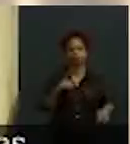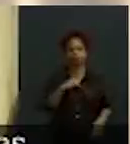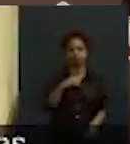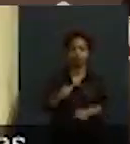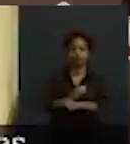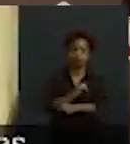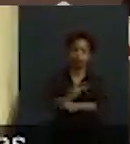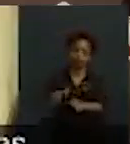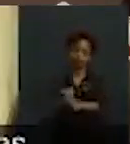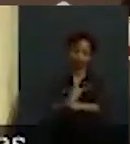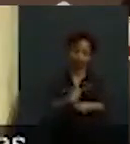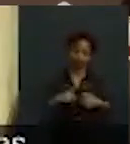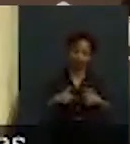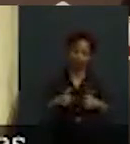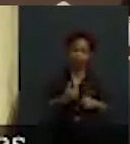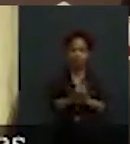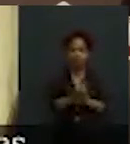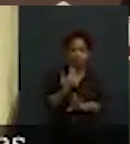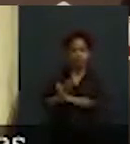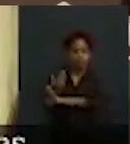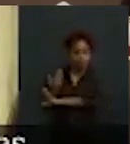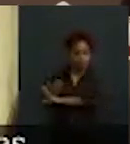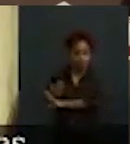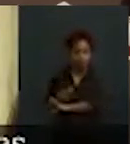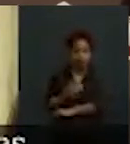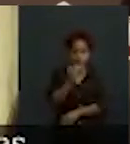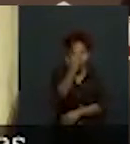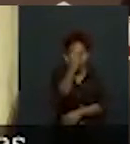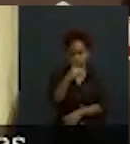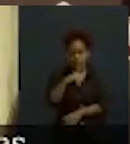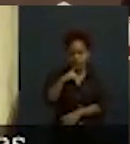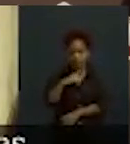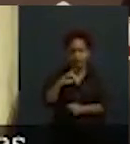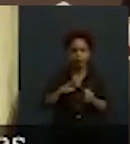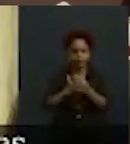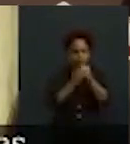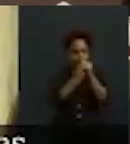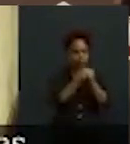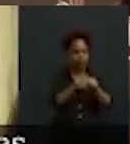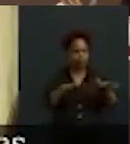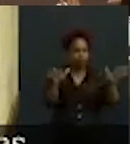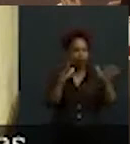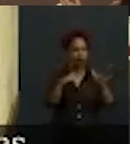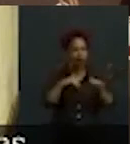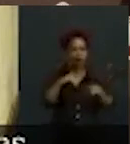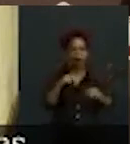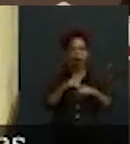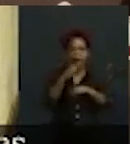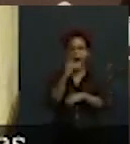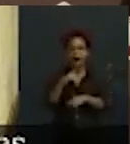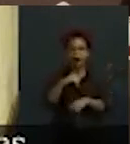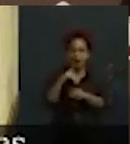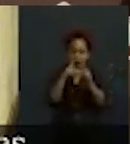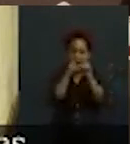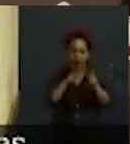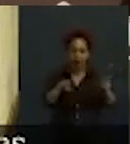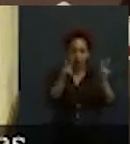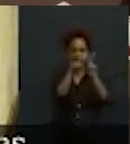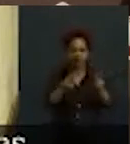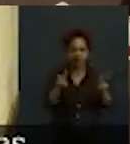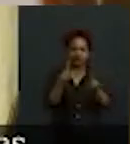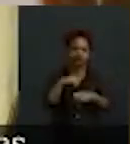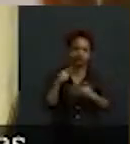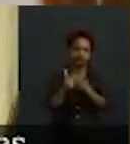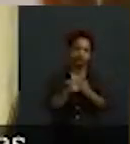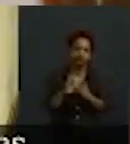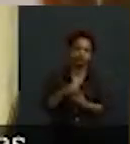daquelas medidas de isolamento face à evolução da pandemia tornou mais agudo o nosso olhar para o papel do